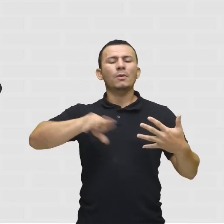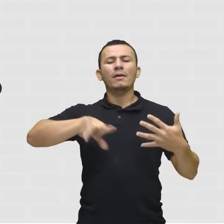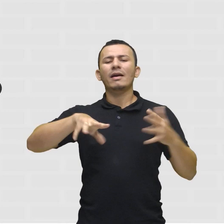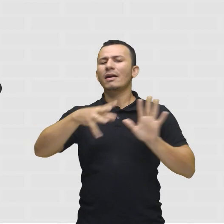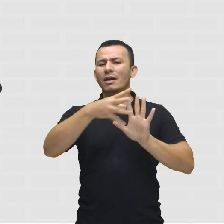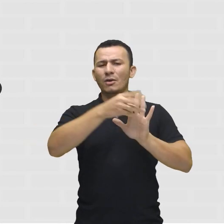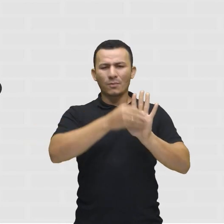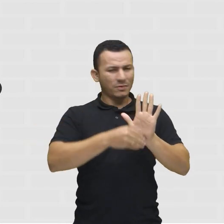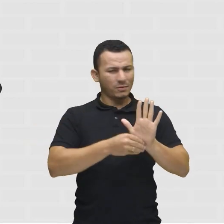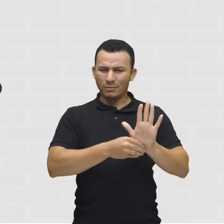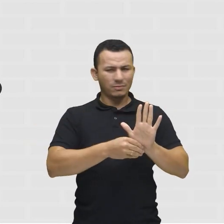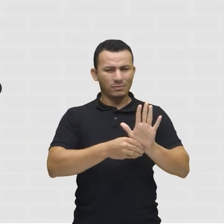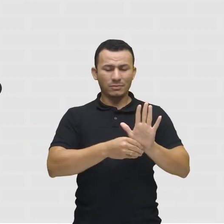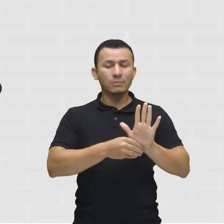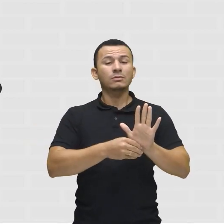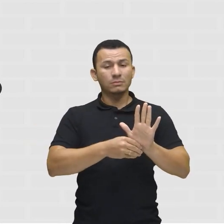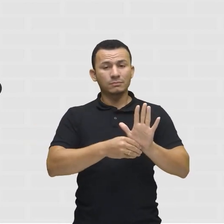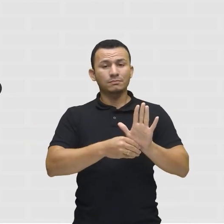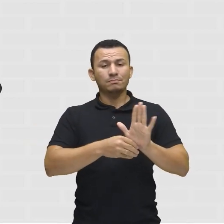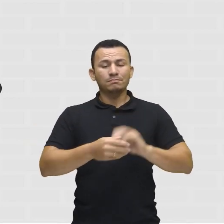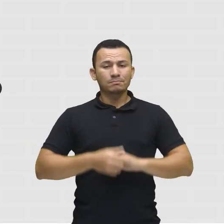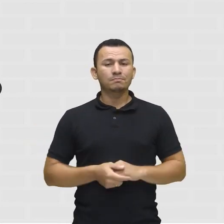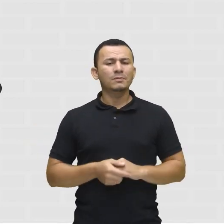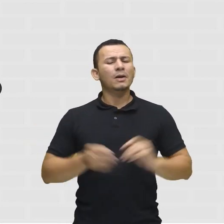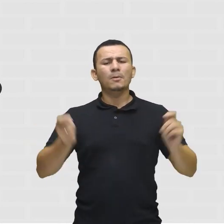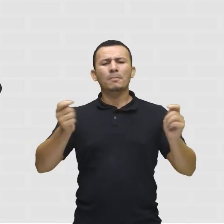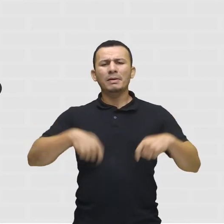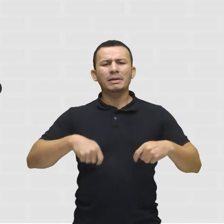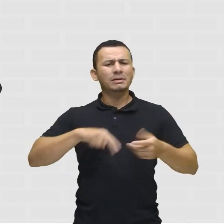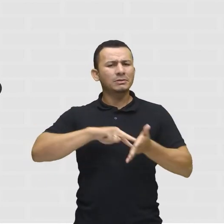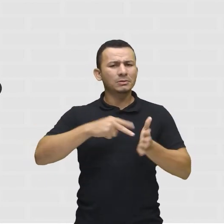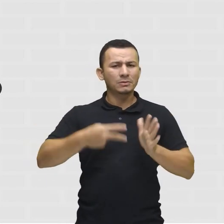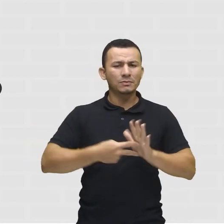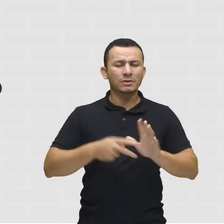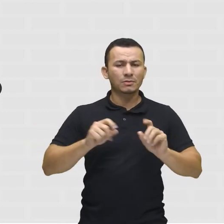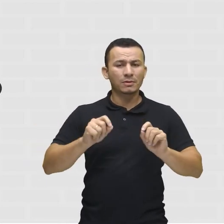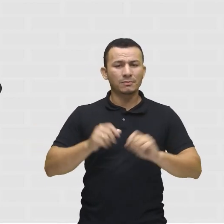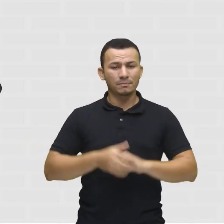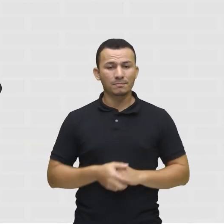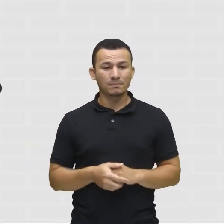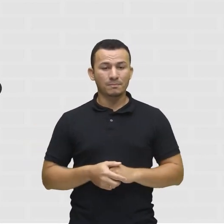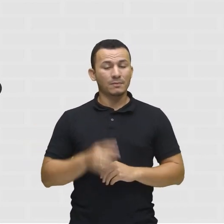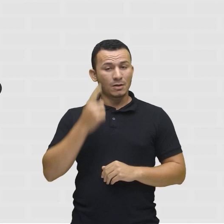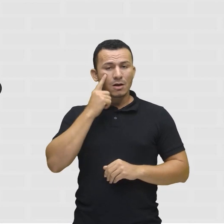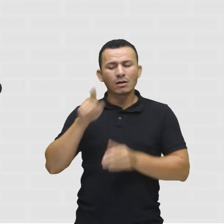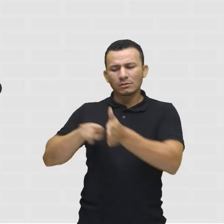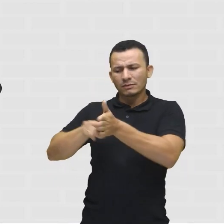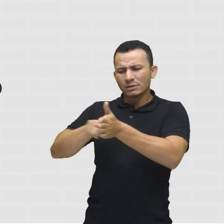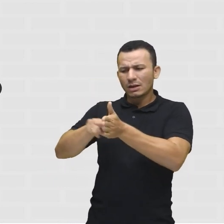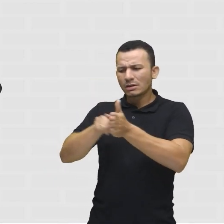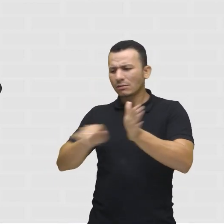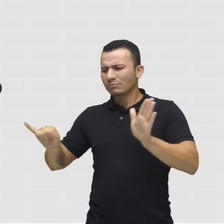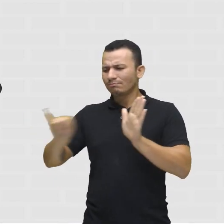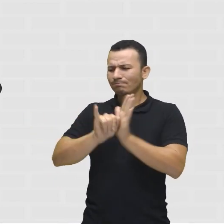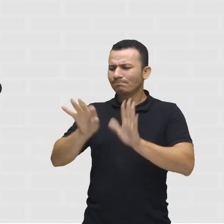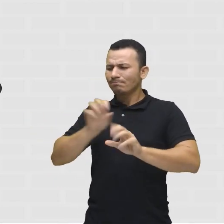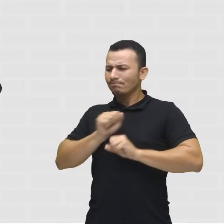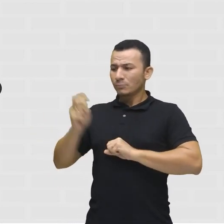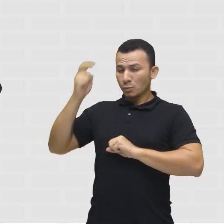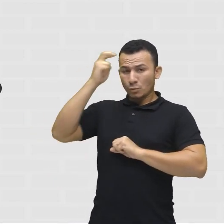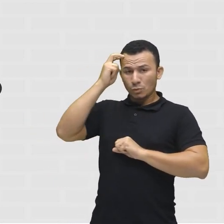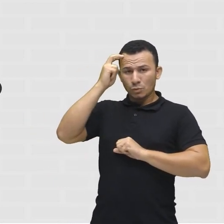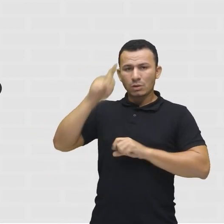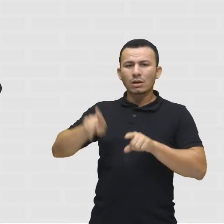conteúdos, tá? Então, vai ser o quê? Terceiro, né? Investigação e identidade cultural. Reconhecer